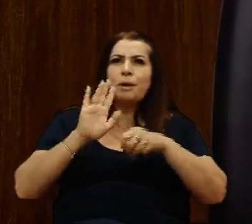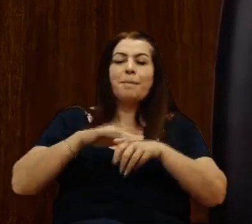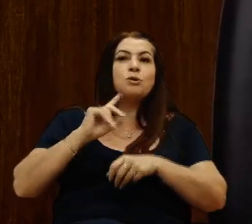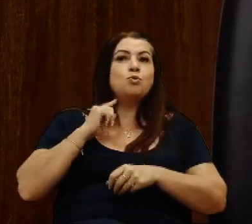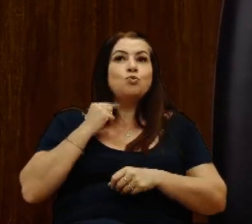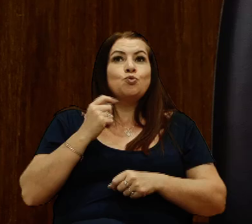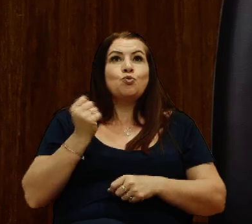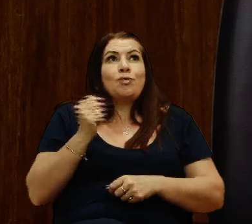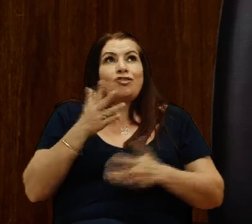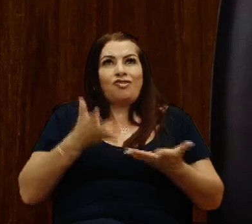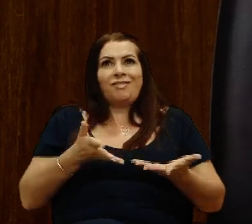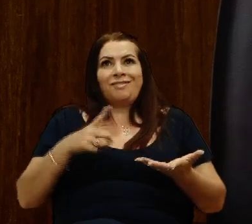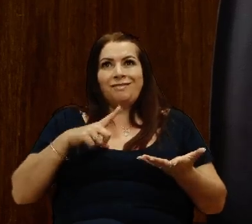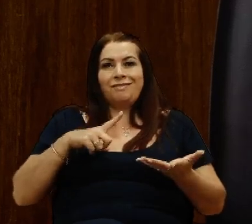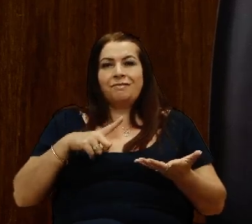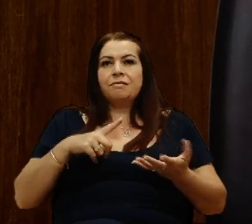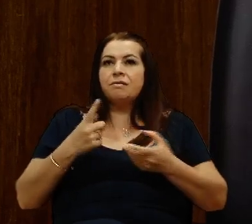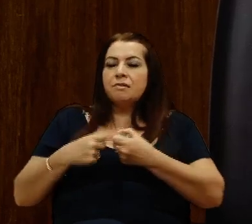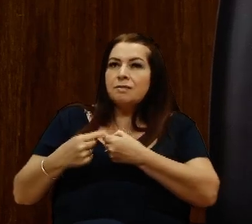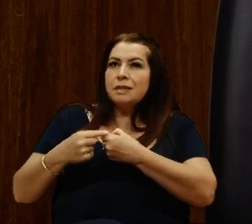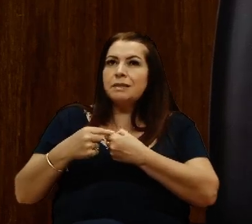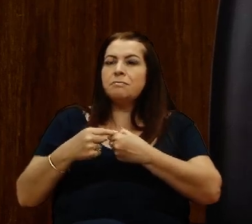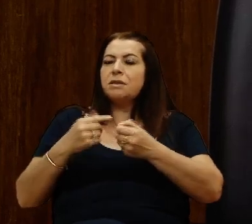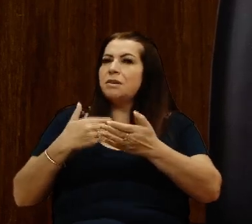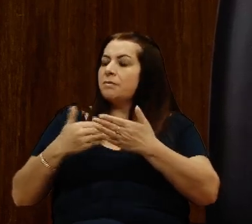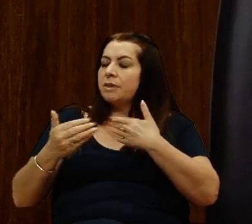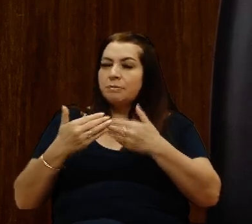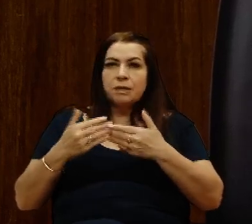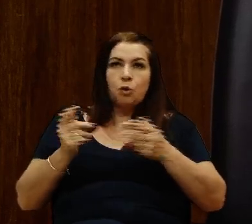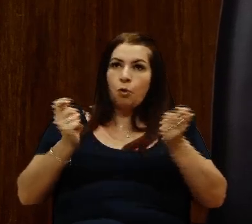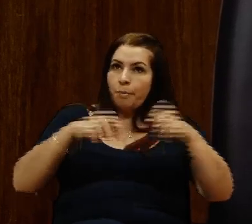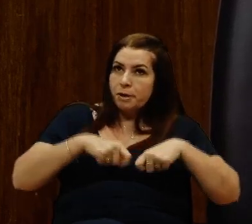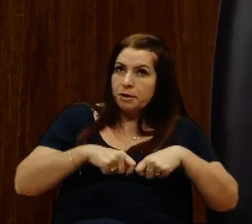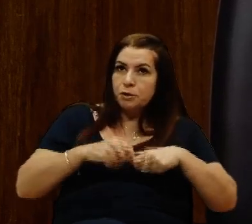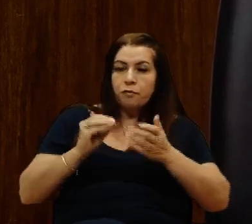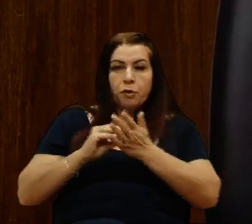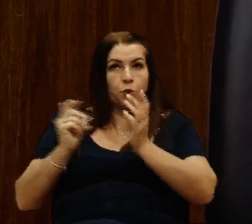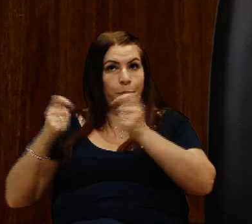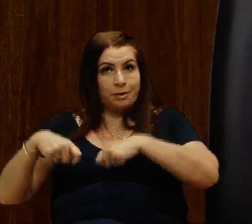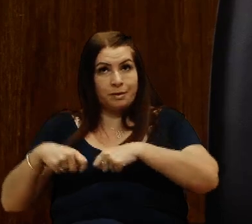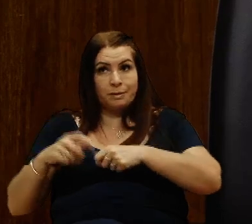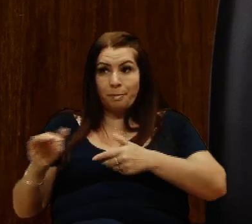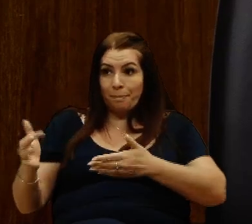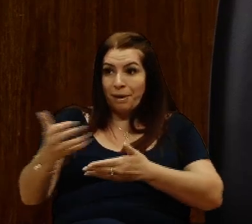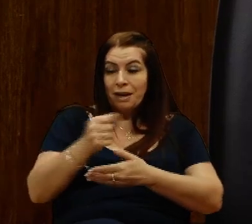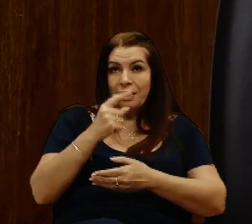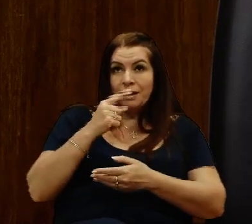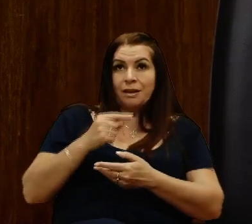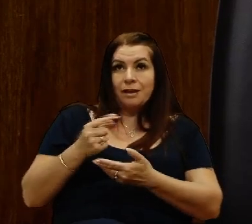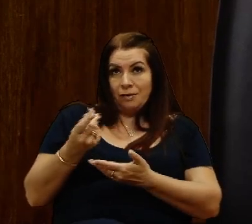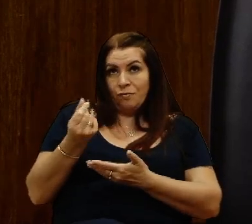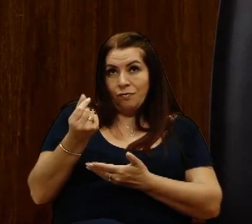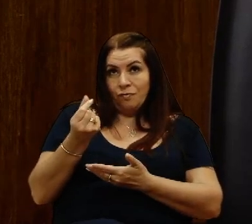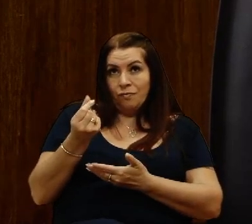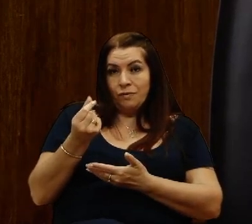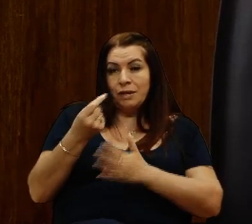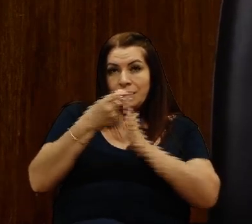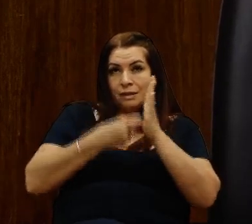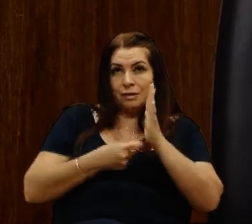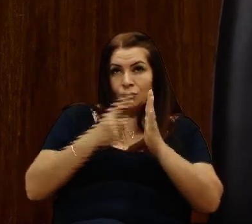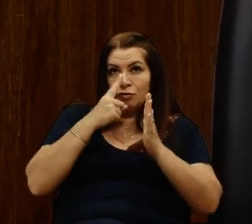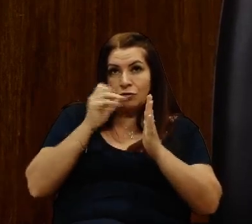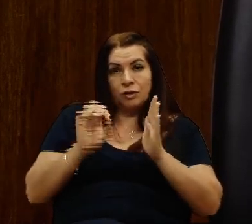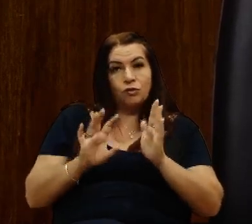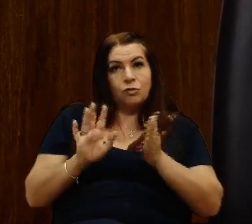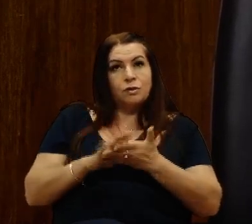E o município, independente de competência ou incompetência para recolher os valores relativos à taxa de lixo, que daí é uma questão